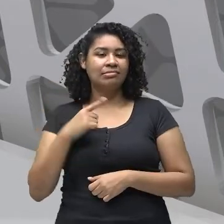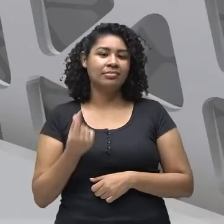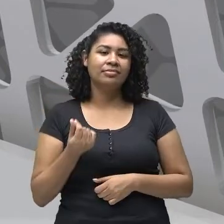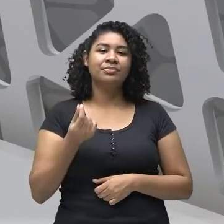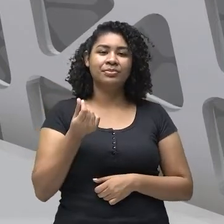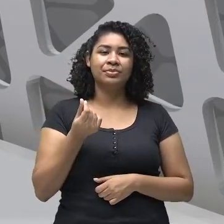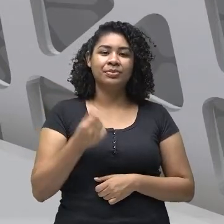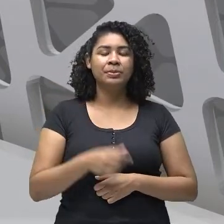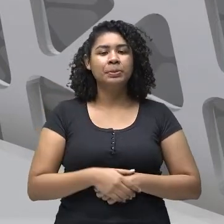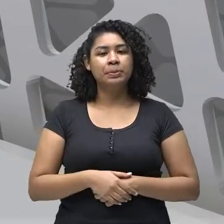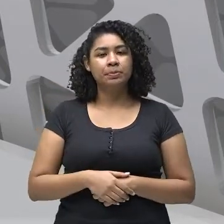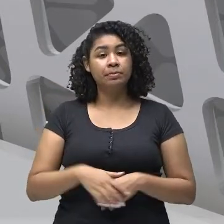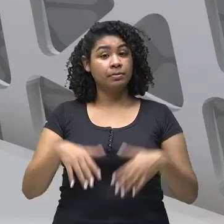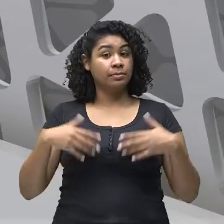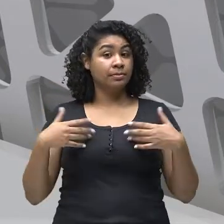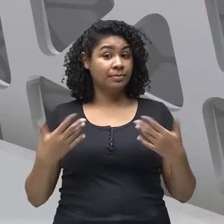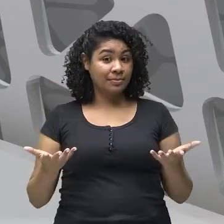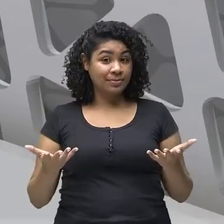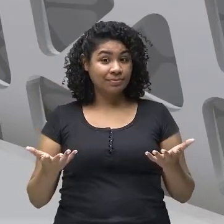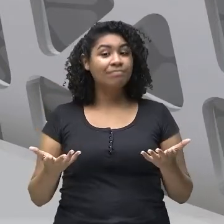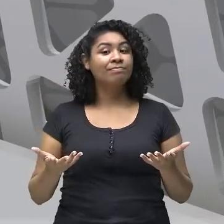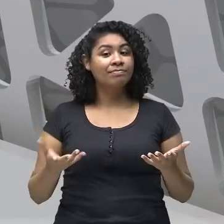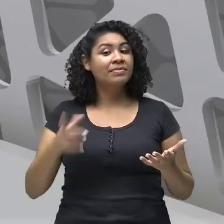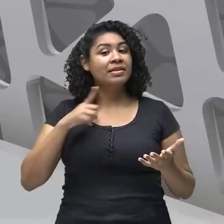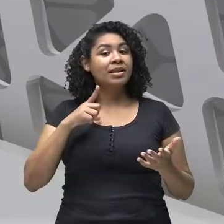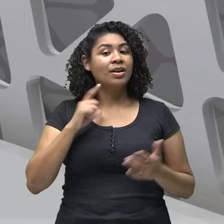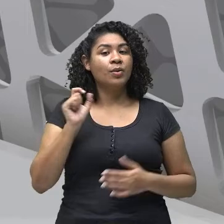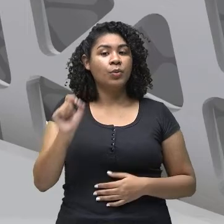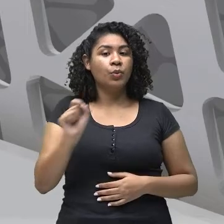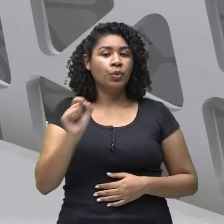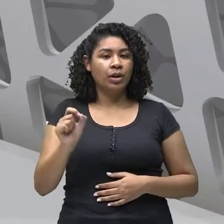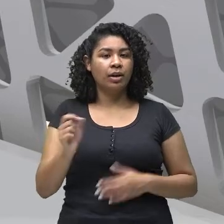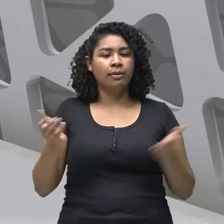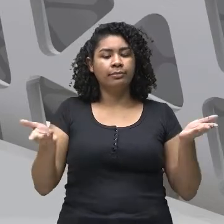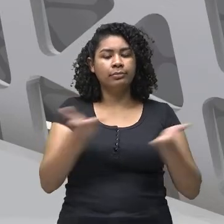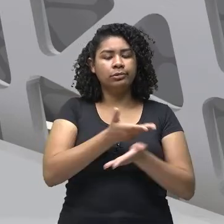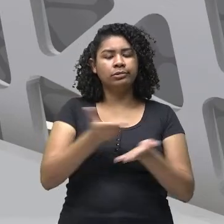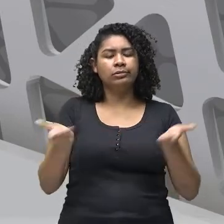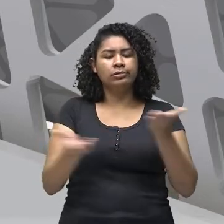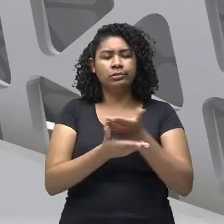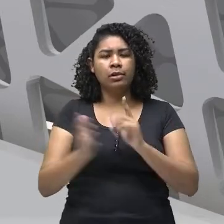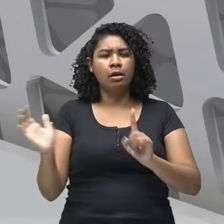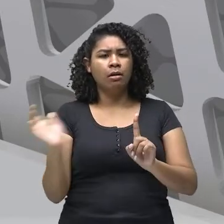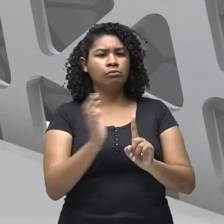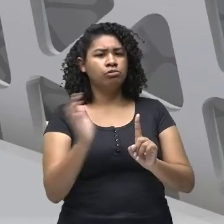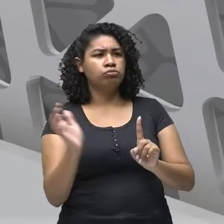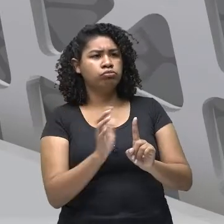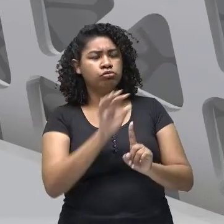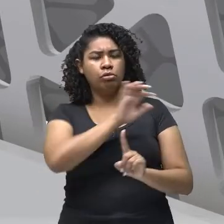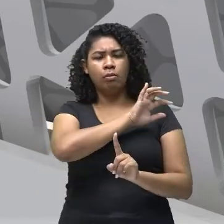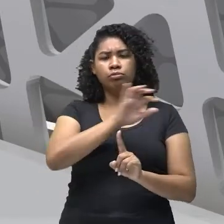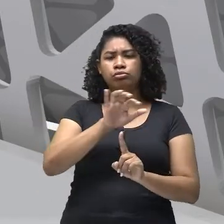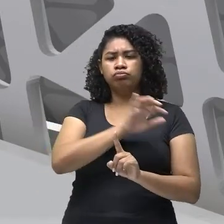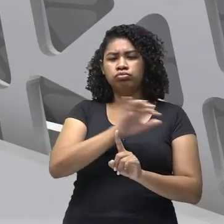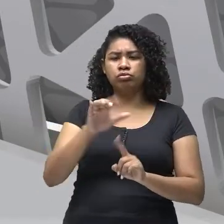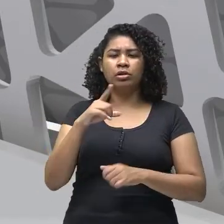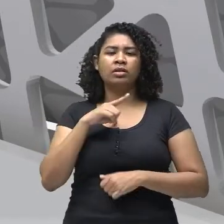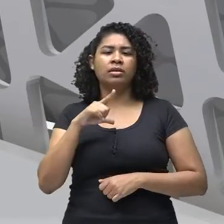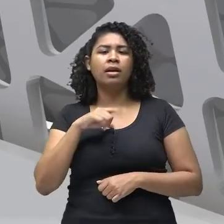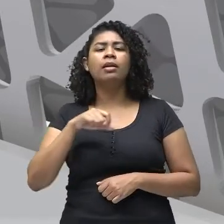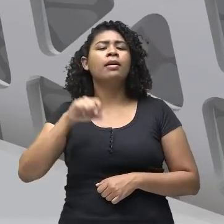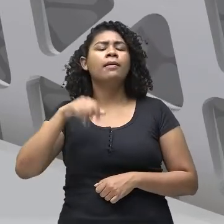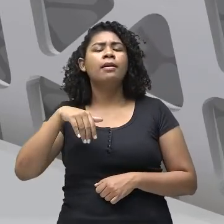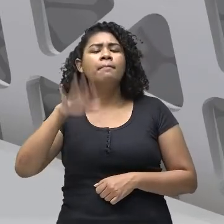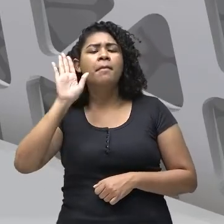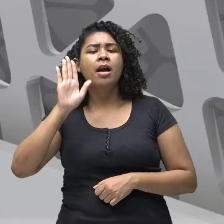acumulou. Então, nós vamos ter aí uma troca de influências aí, não é? Uma troca de quem tem mais influência,